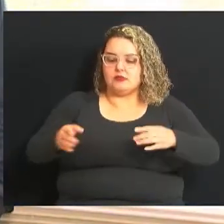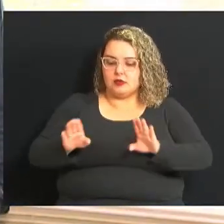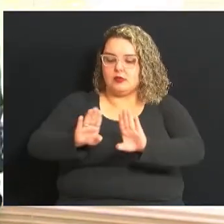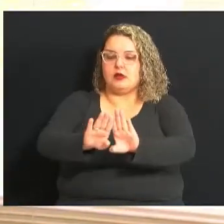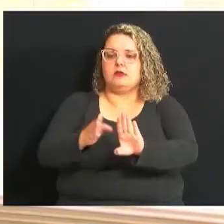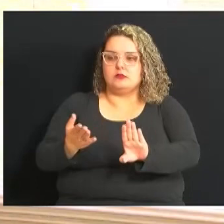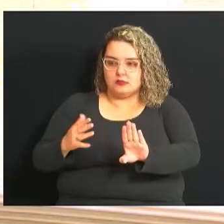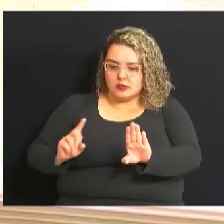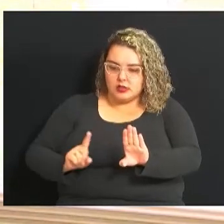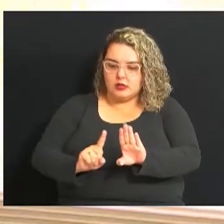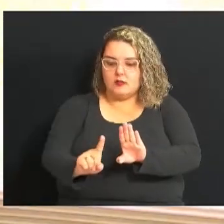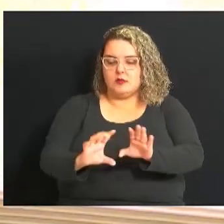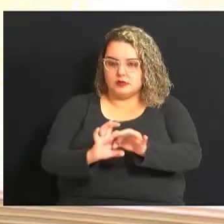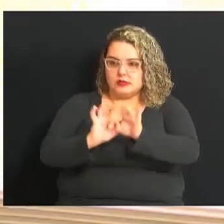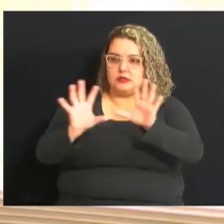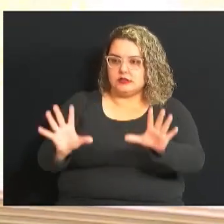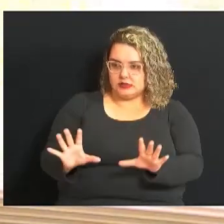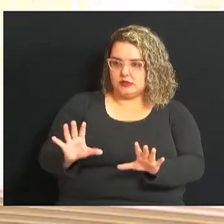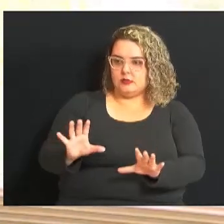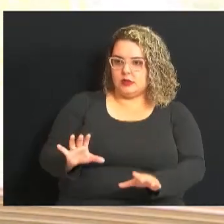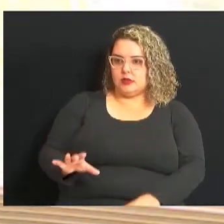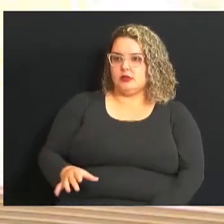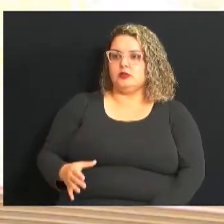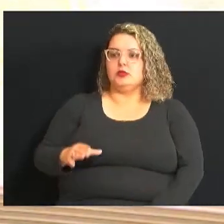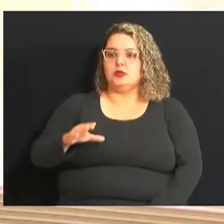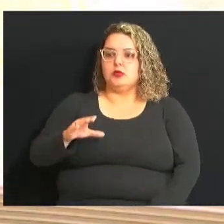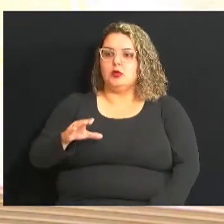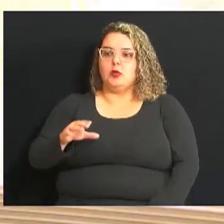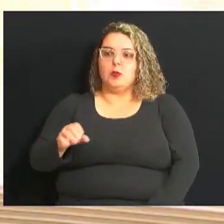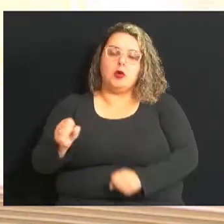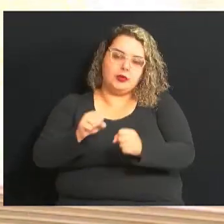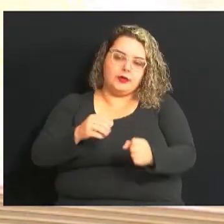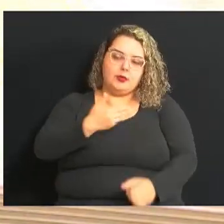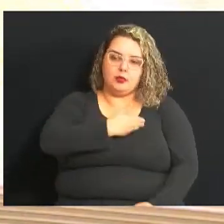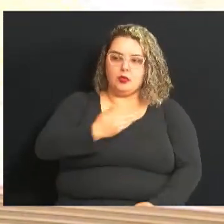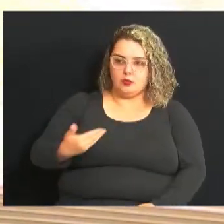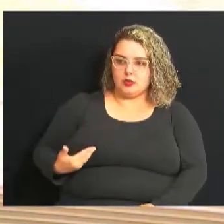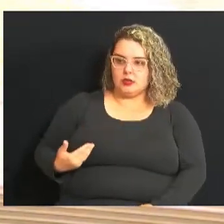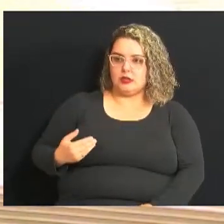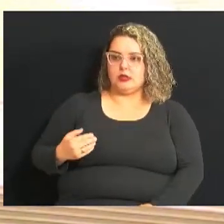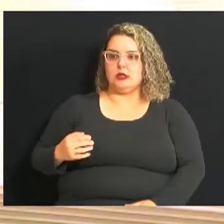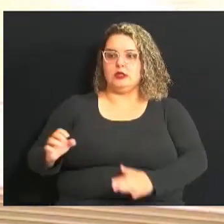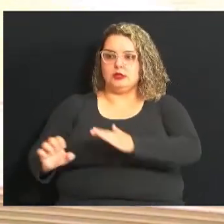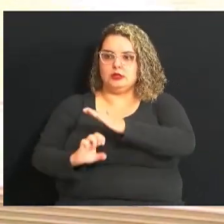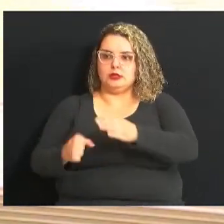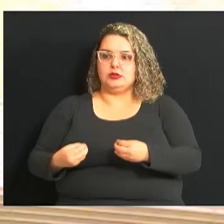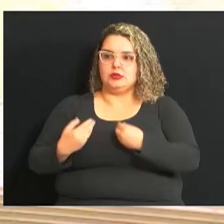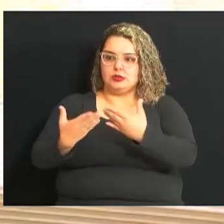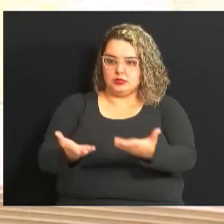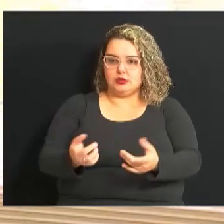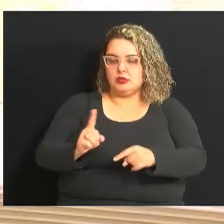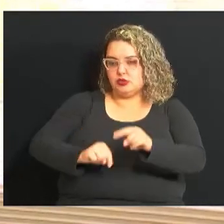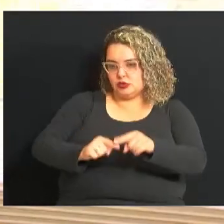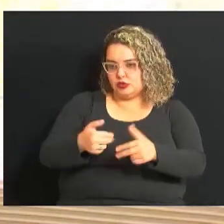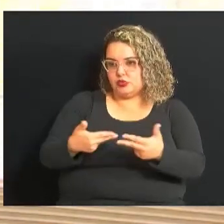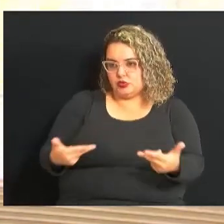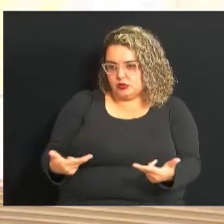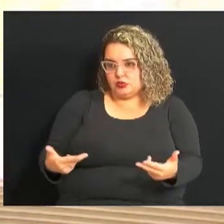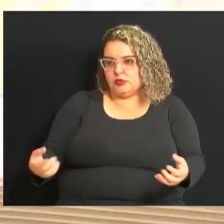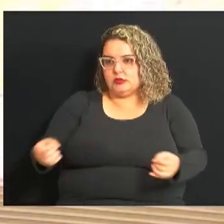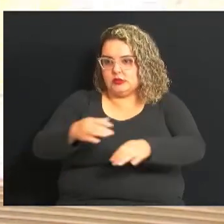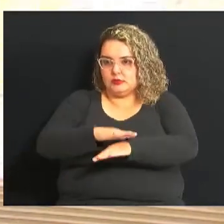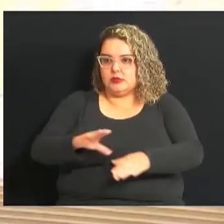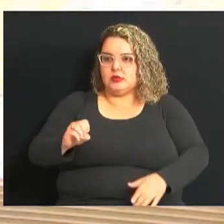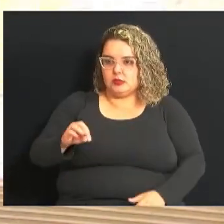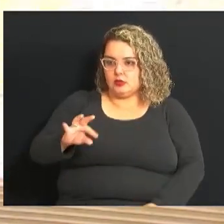público, e iniciaremos as obras tão logo as empresas fornecedoras de materiais terminem a apresentação de cotações e a